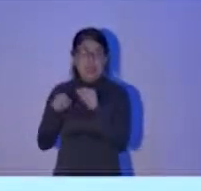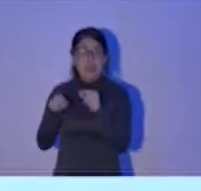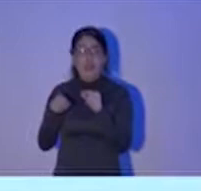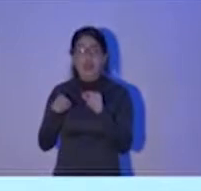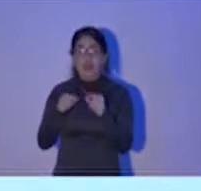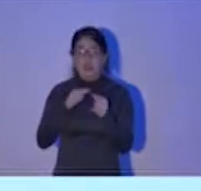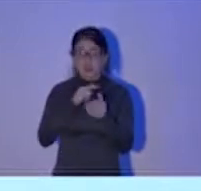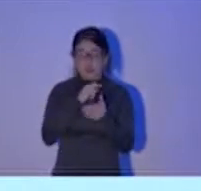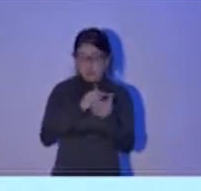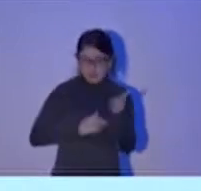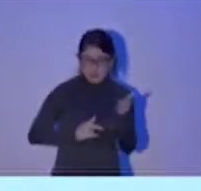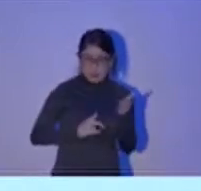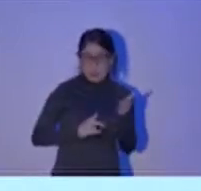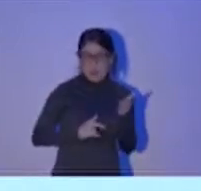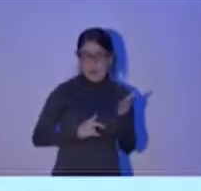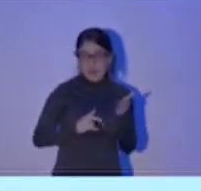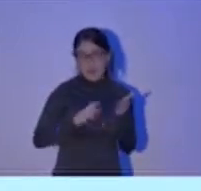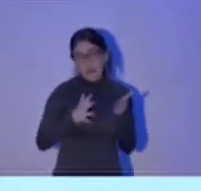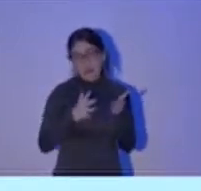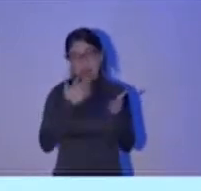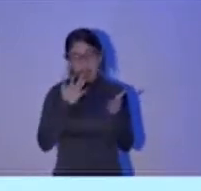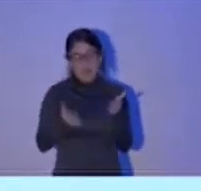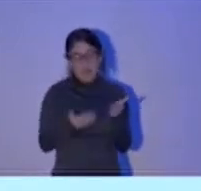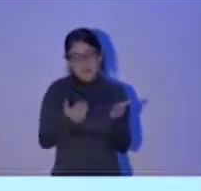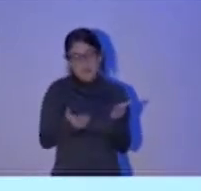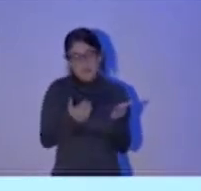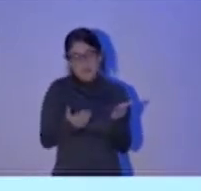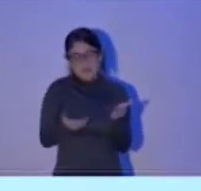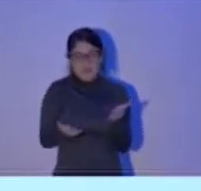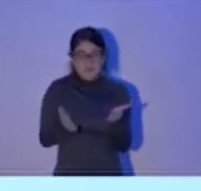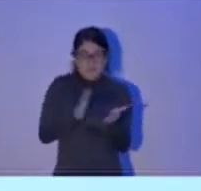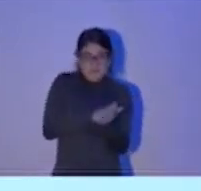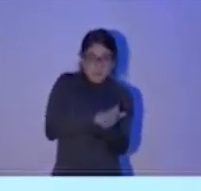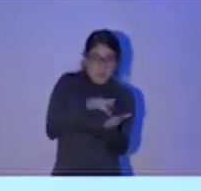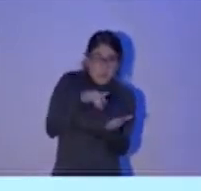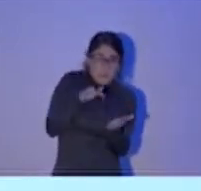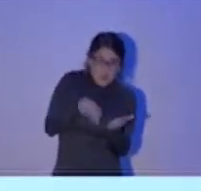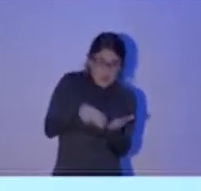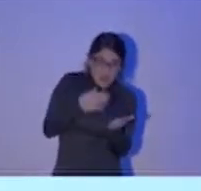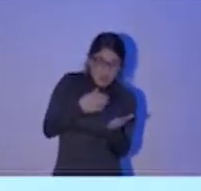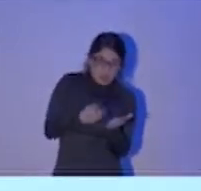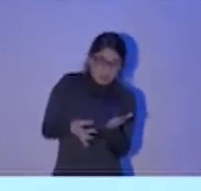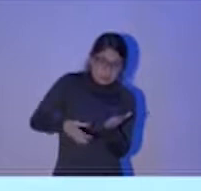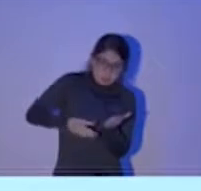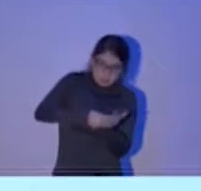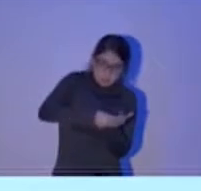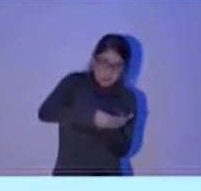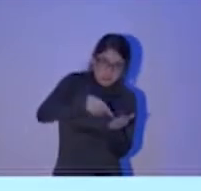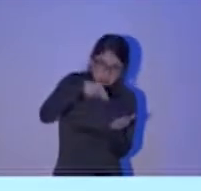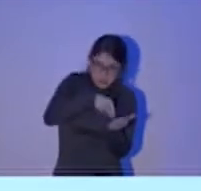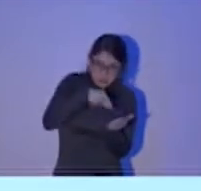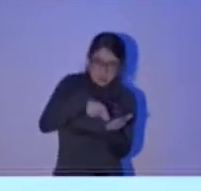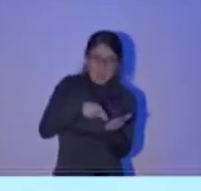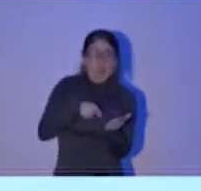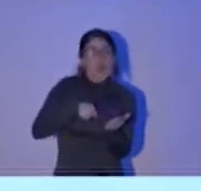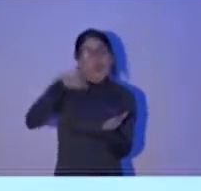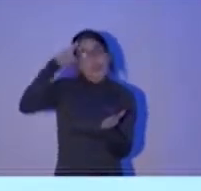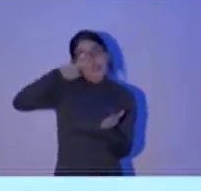que a gente às vezes chama de memorial, deixar essa história, esse processo, essa